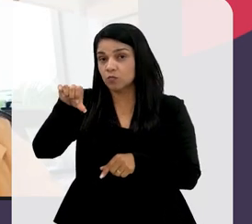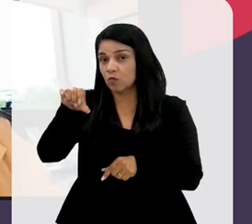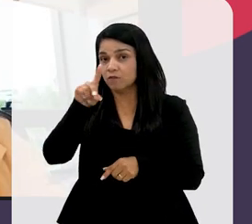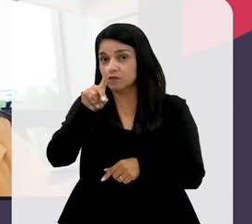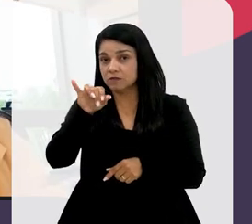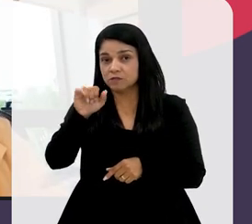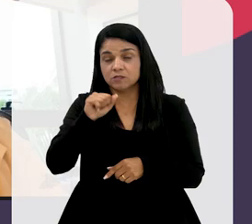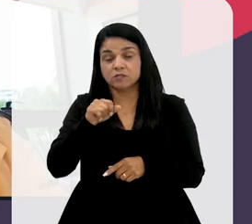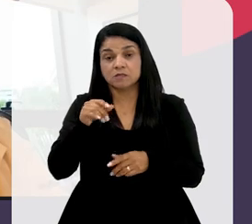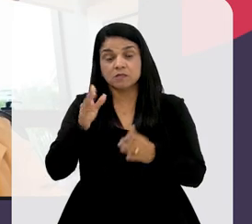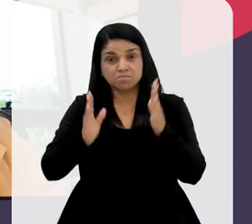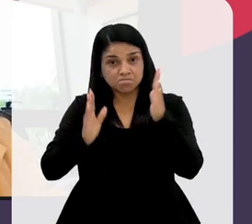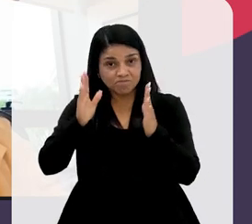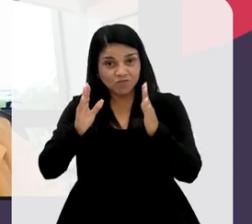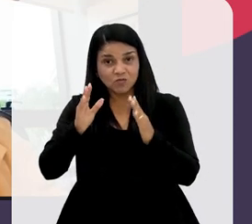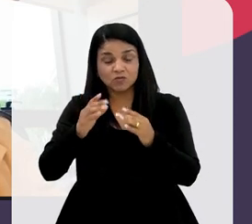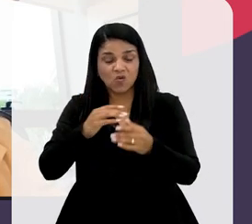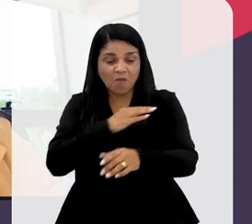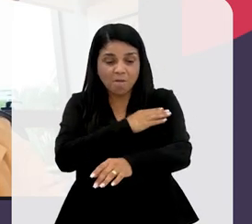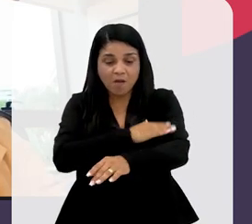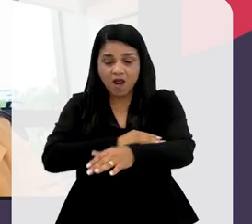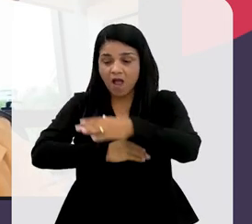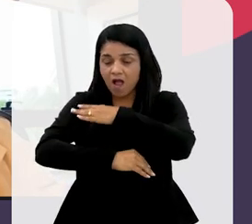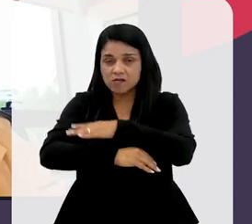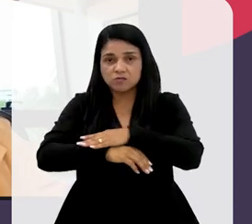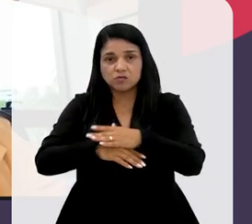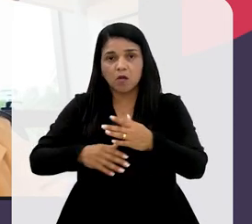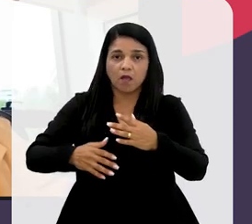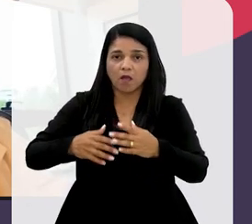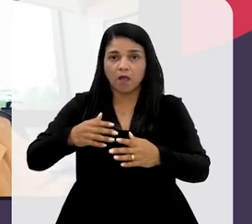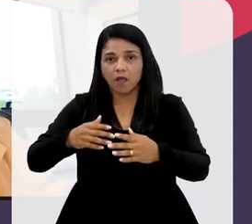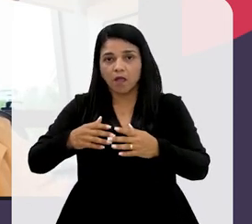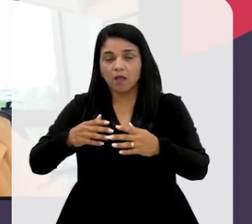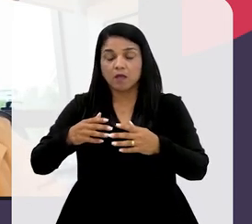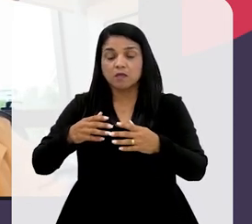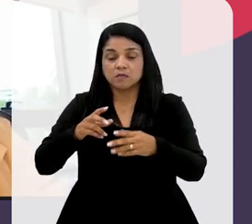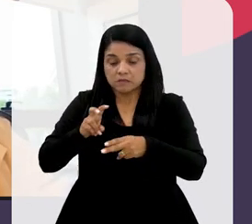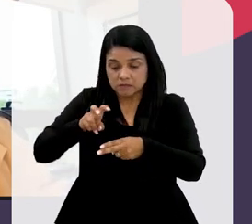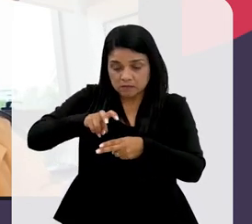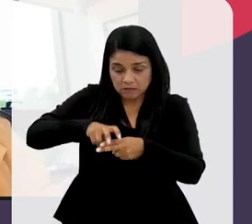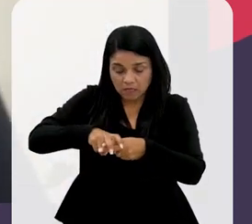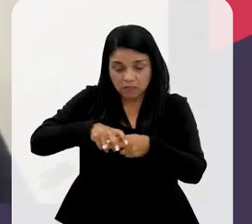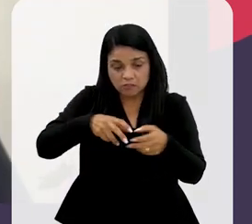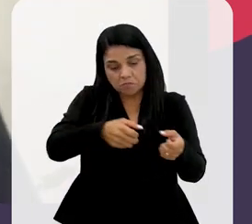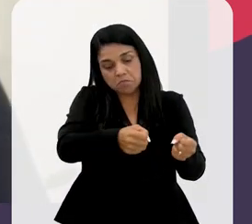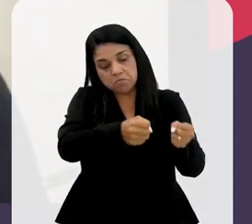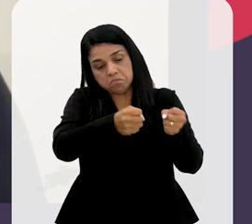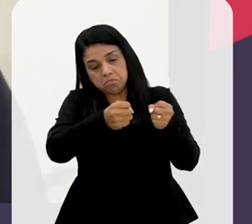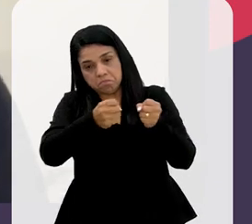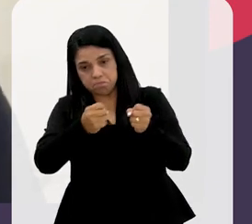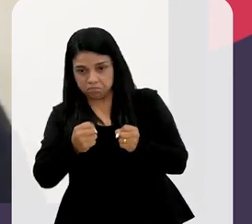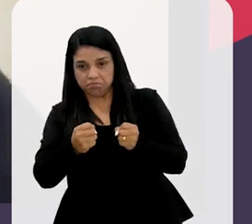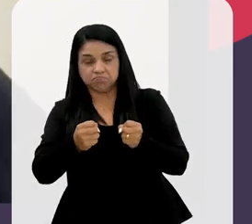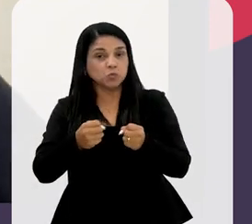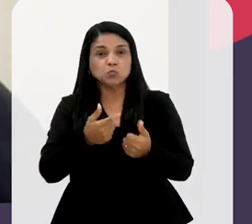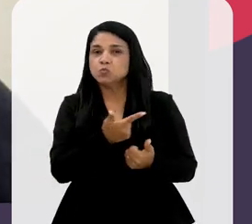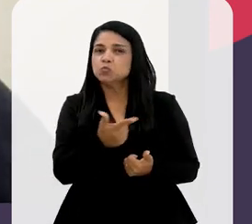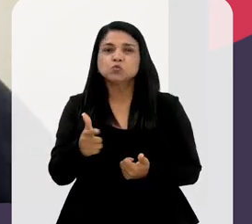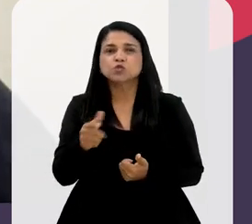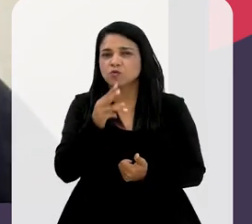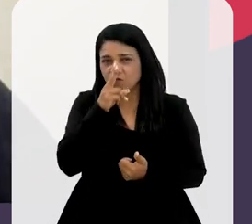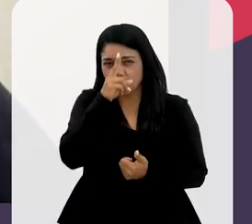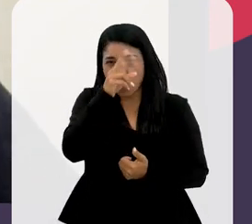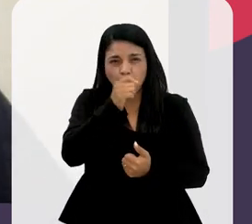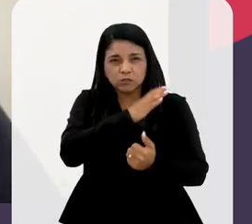porque nesse período eu só mexia o braço. Eu sentava só com as pessoas me puxando, eu não tinha nenhuma